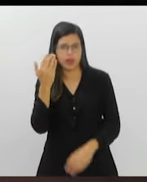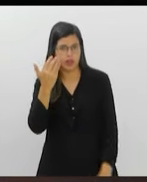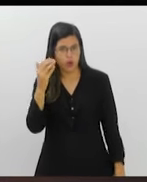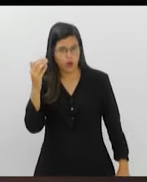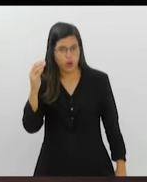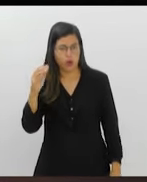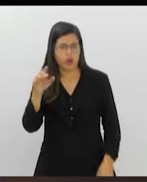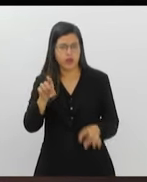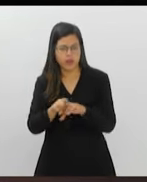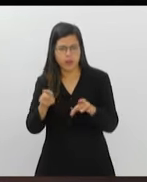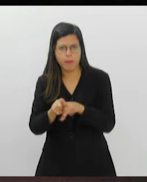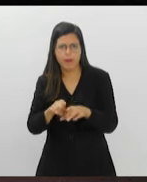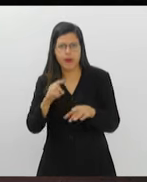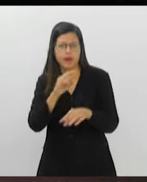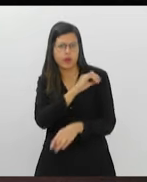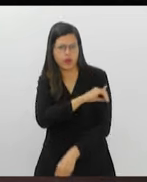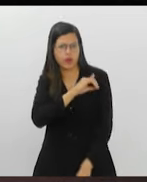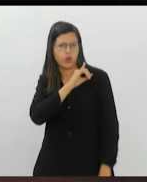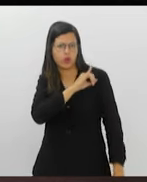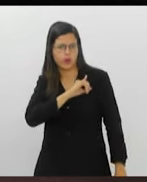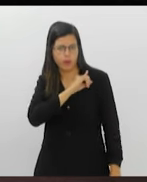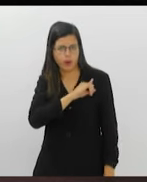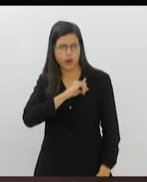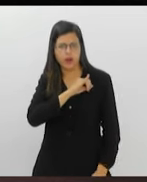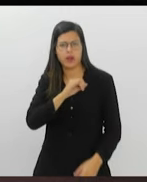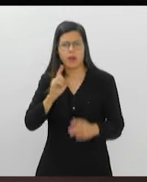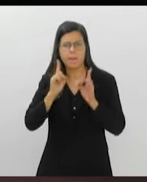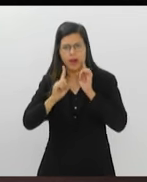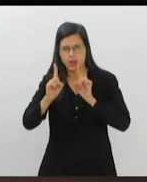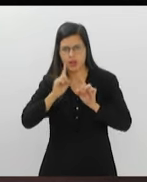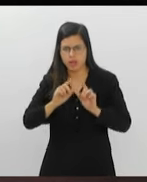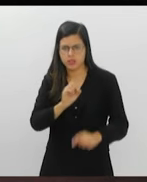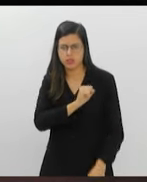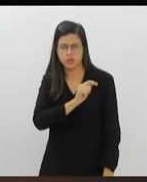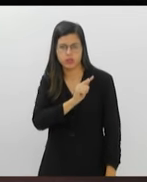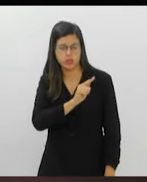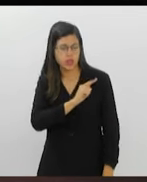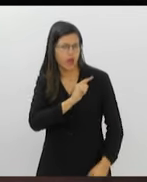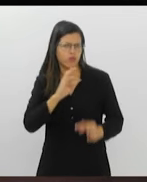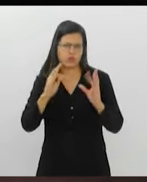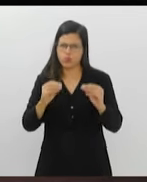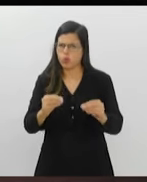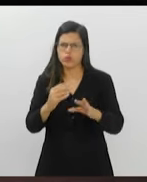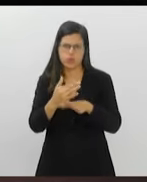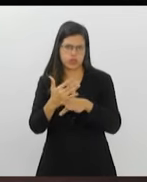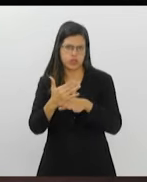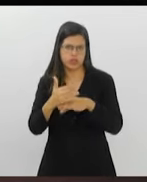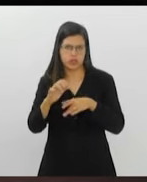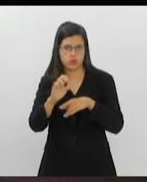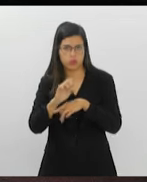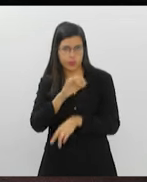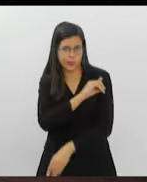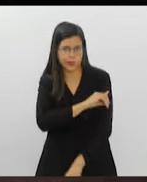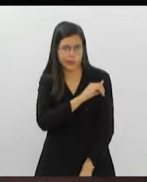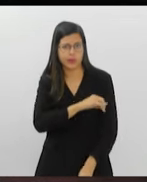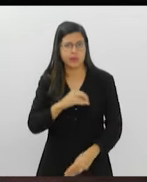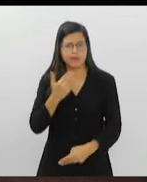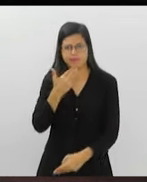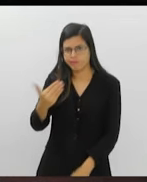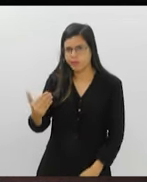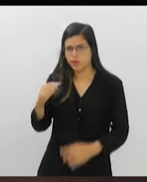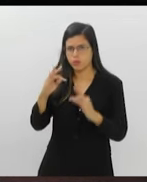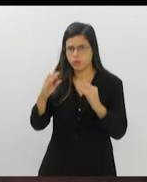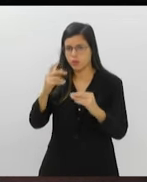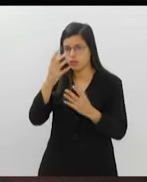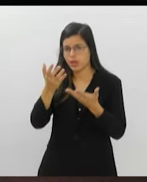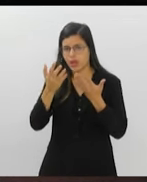Rio, Itaboraí, Maricá, São Gonçalo e todos os municípios do Estado do Rio. Então eu clamo aqui a todos aqueles que querem